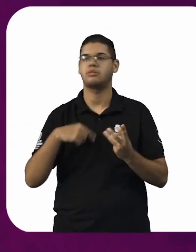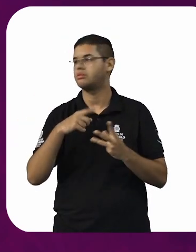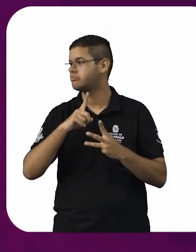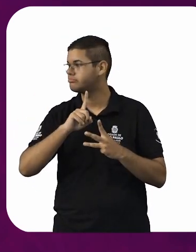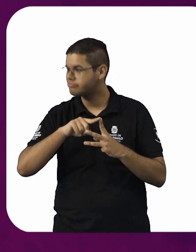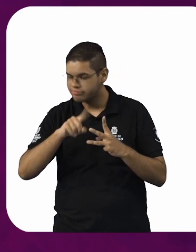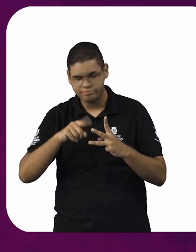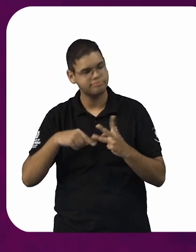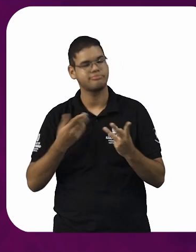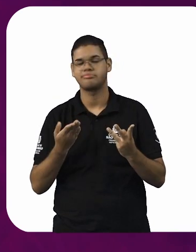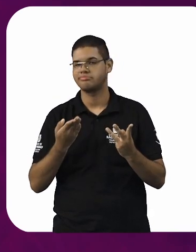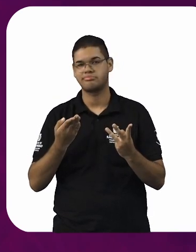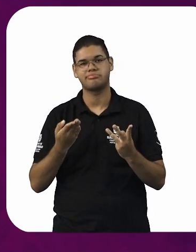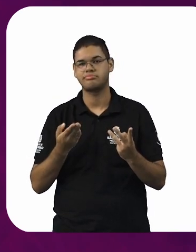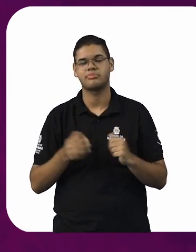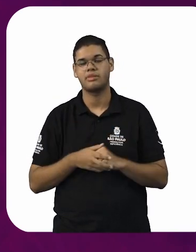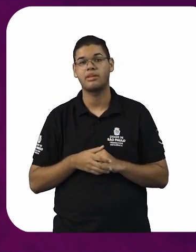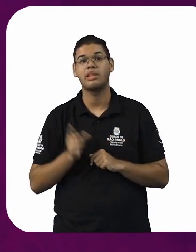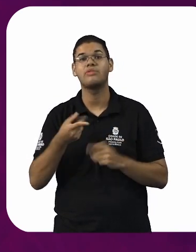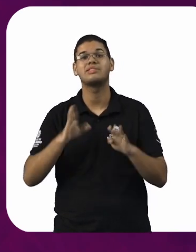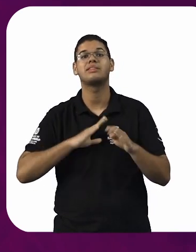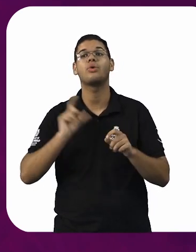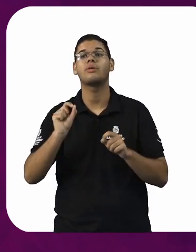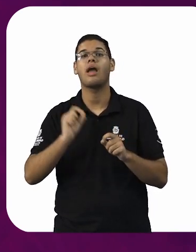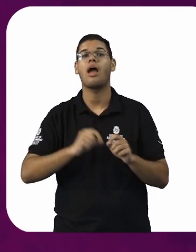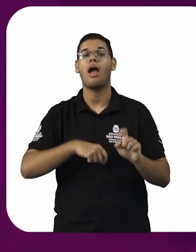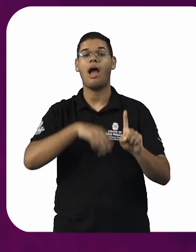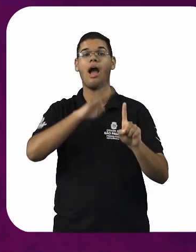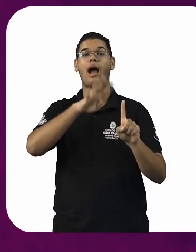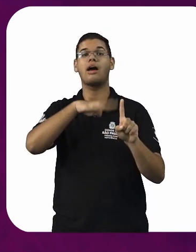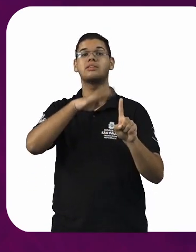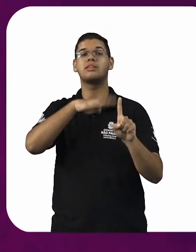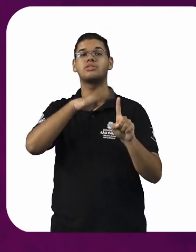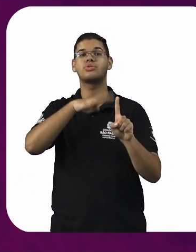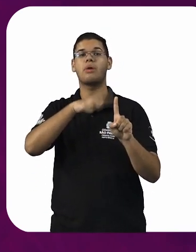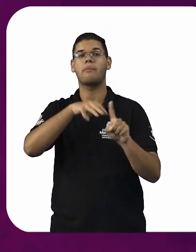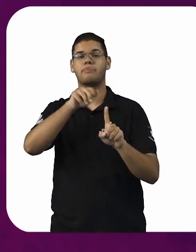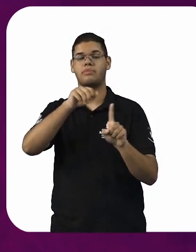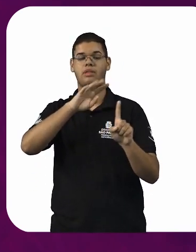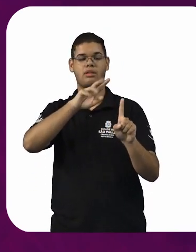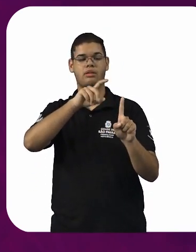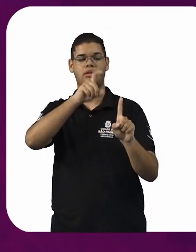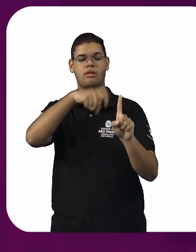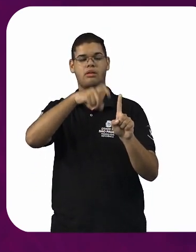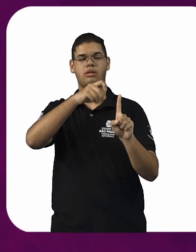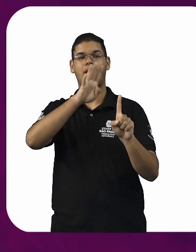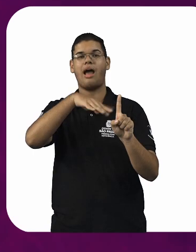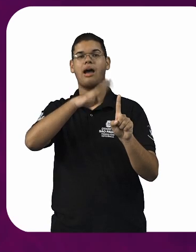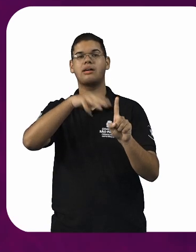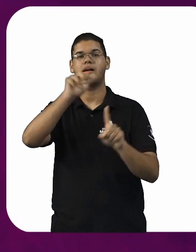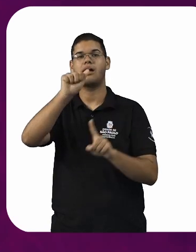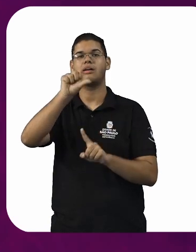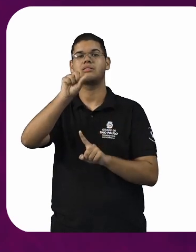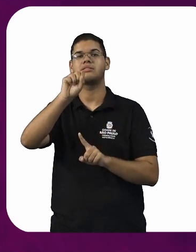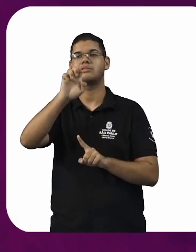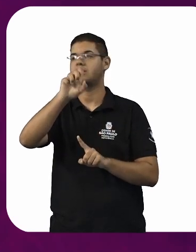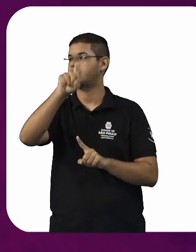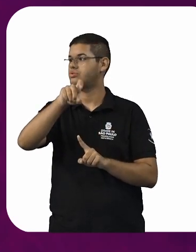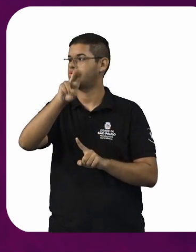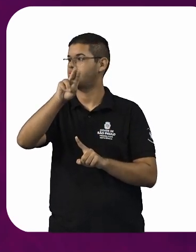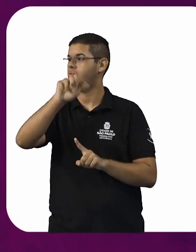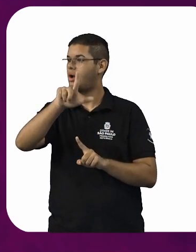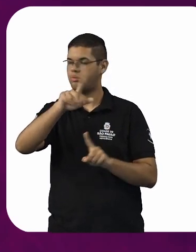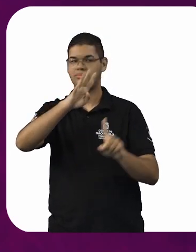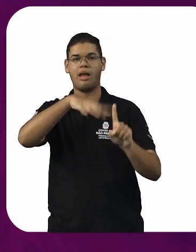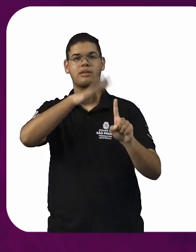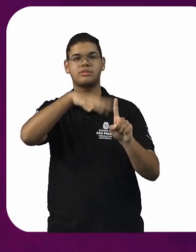do outro sexo. E você tem assexuais. Assexual, pelo amor da deusa, não digam assexuado, que é da biologia, isso